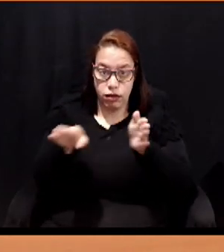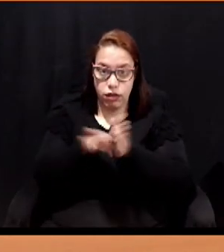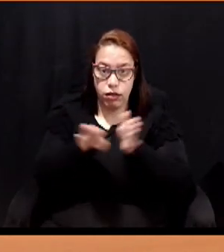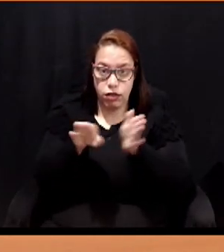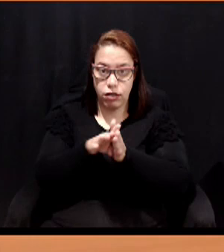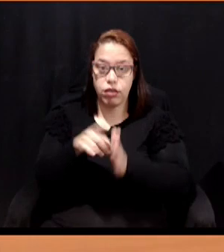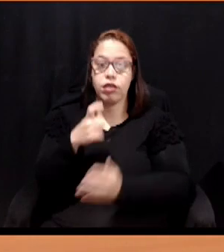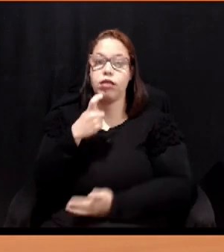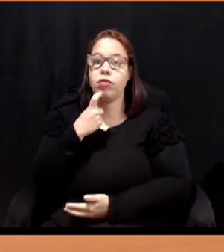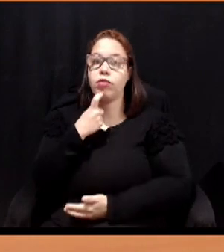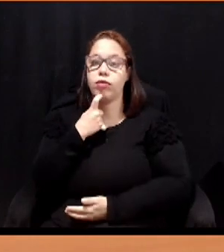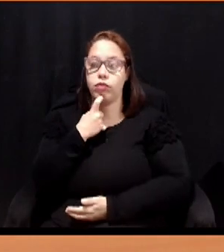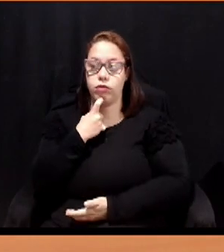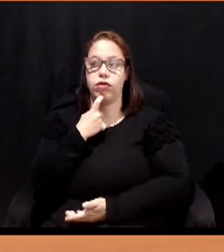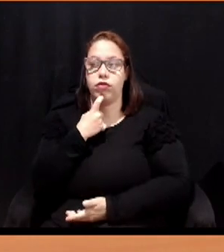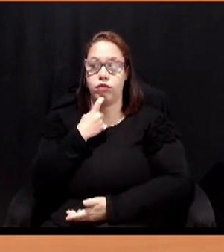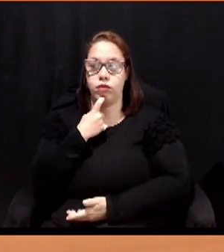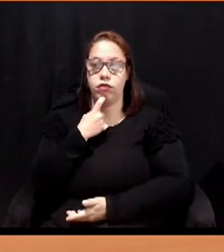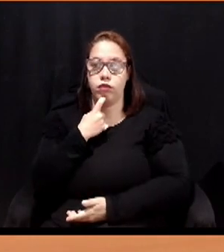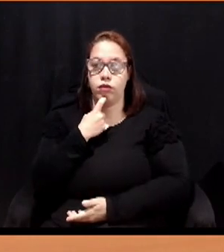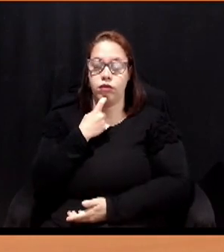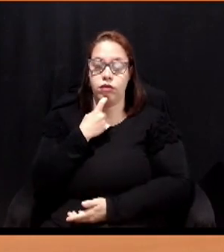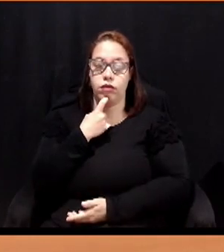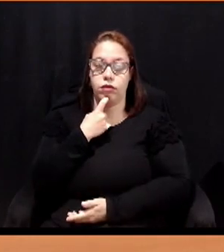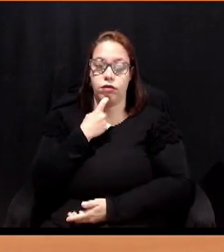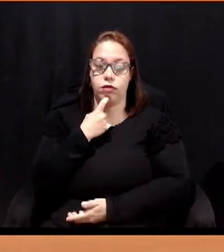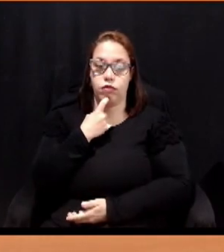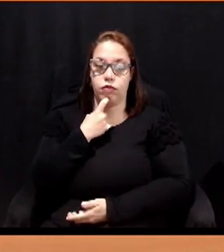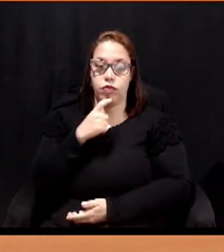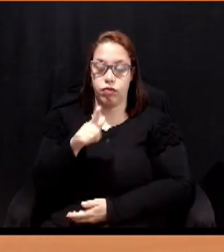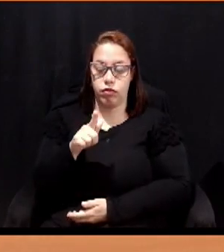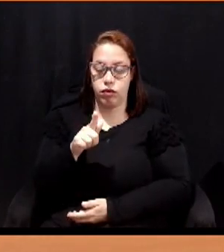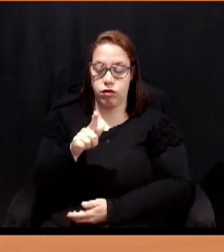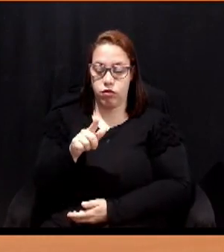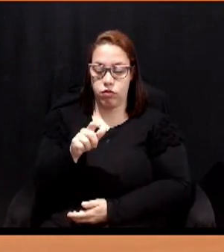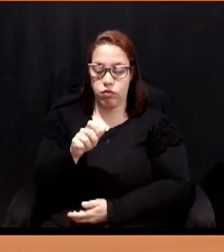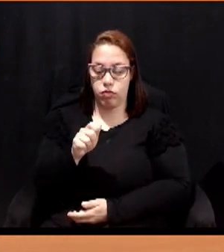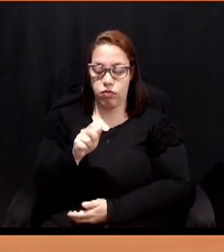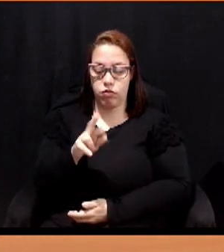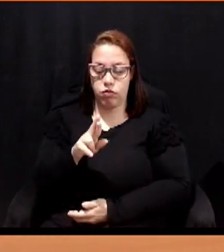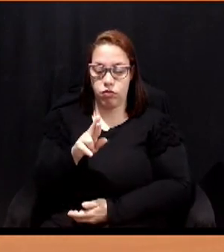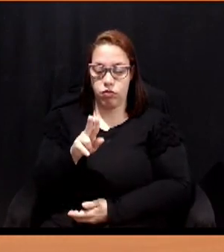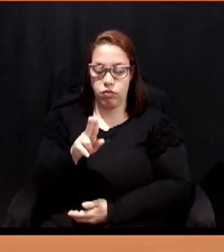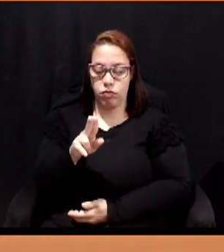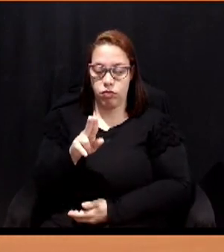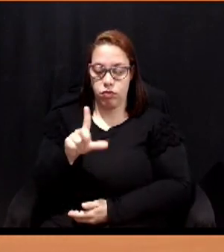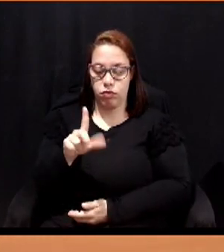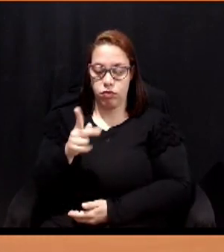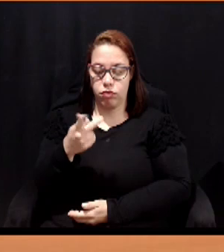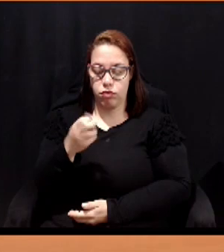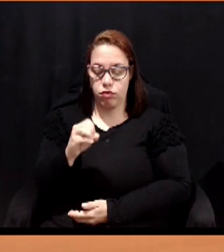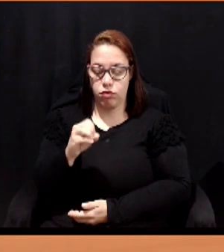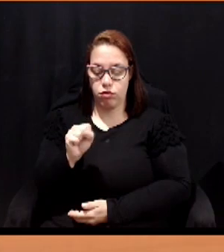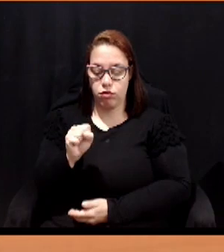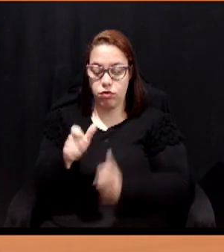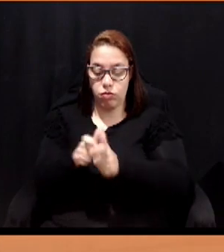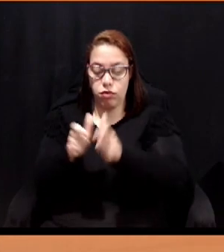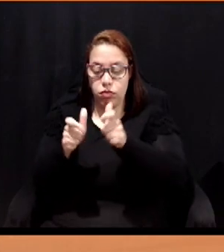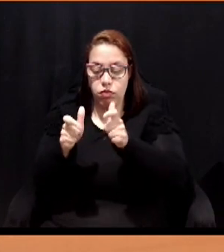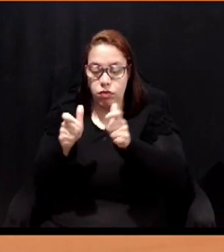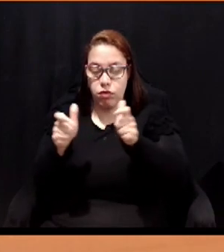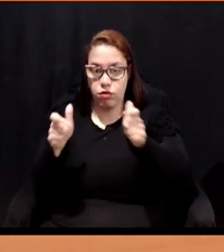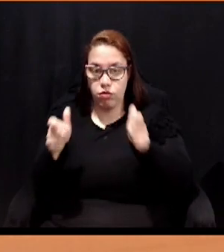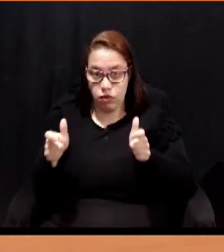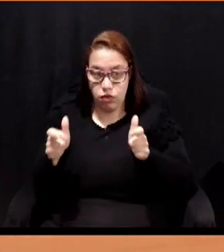Campinas, né, do que ao invés de ser por Guarulhos. Campinas ainda tem uma demanda, já teve uma demanda maior, né, e crescente, mas agora está no